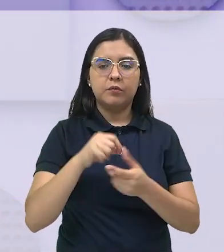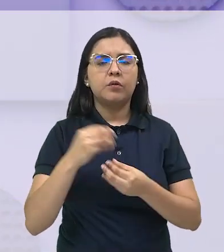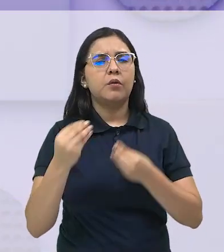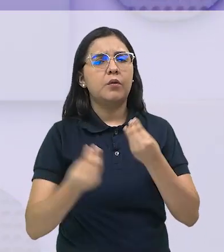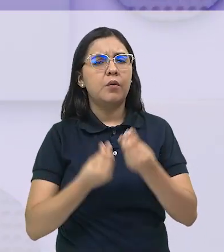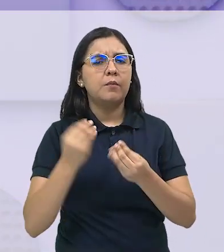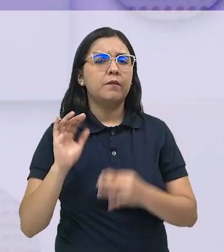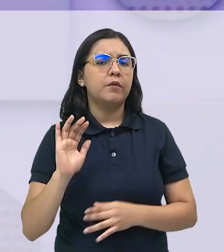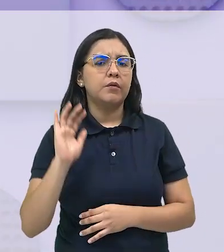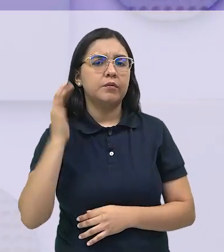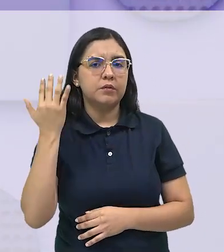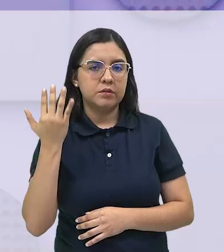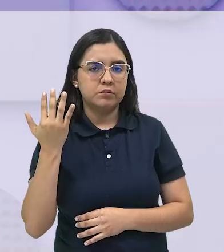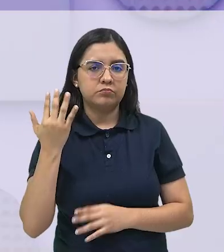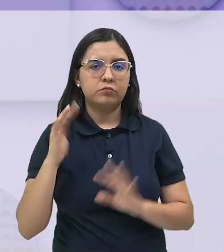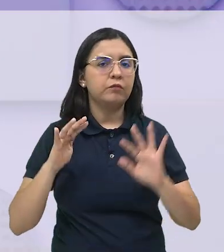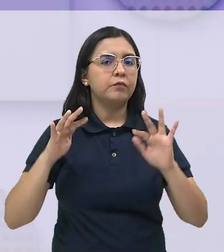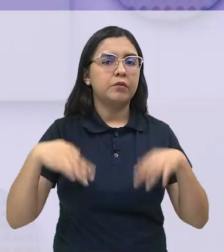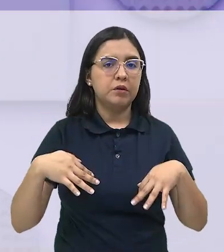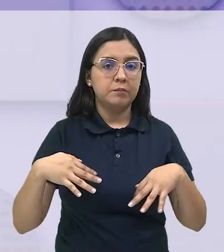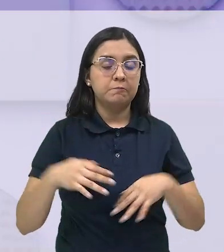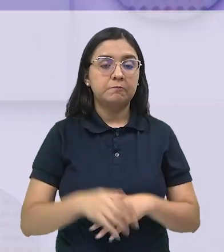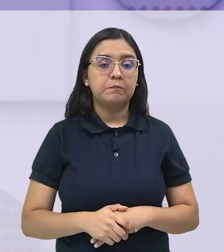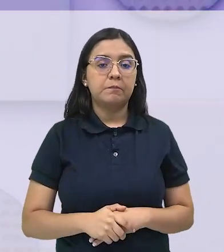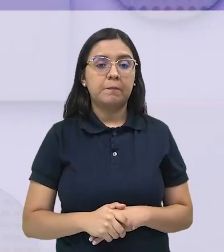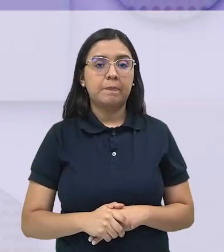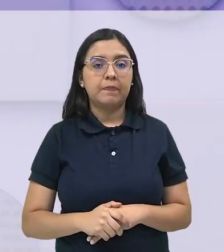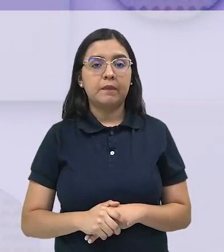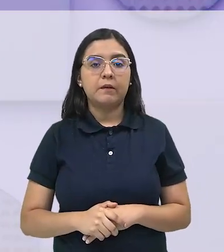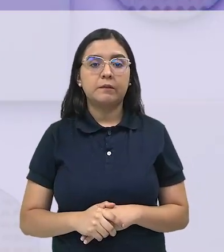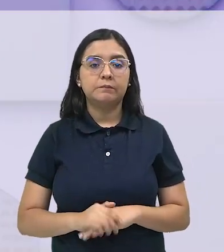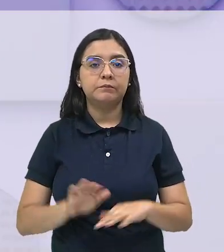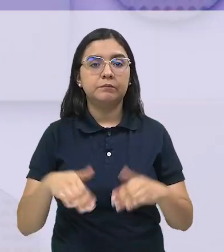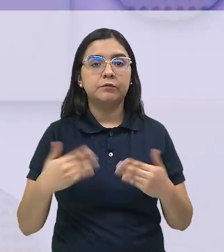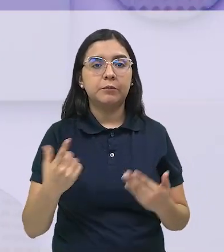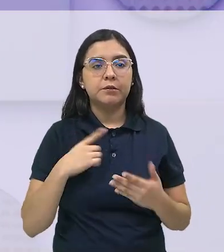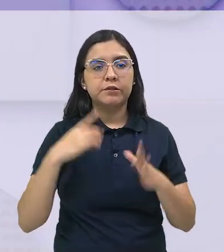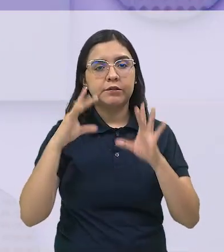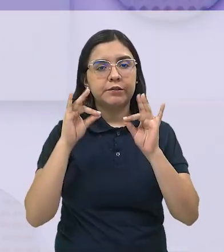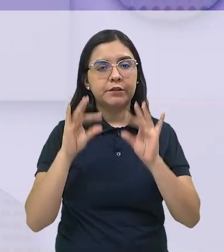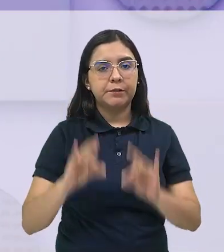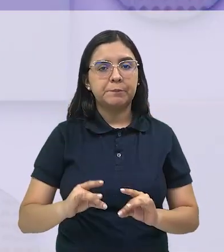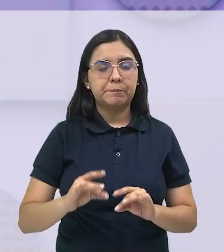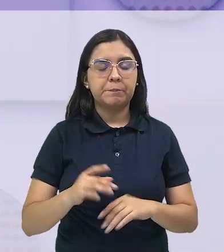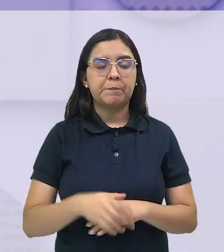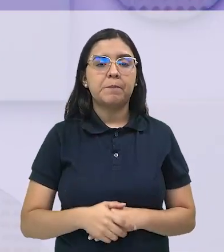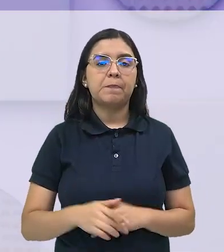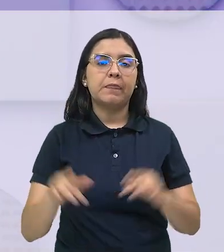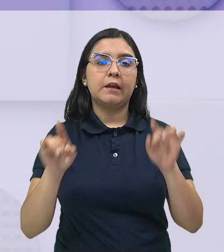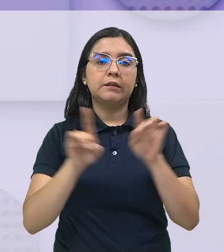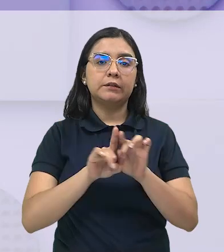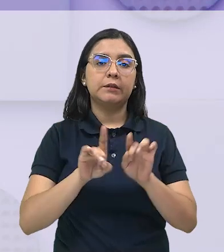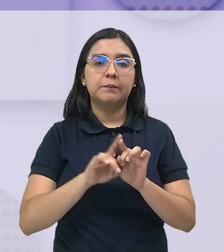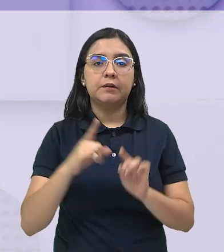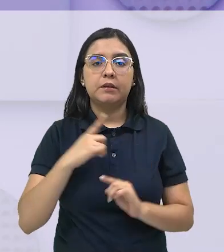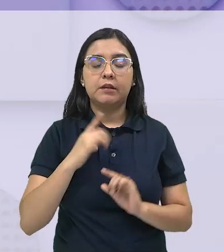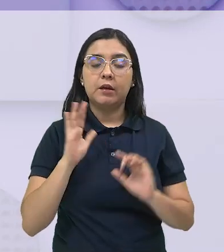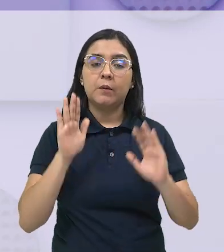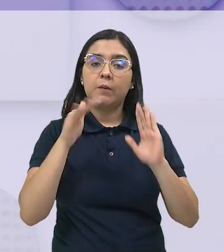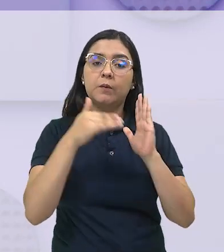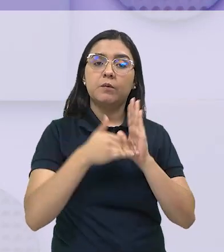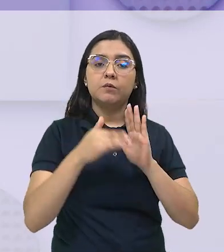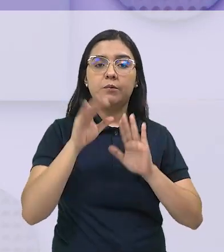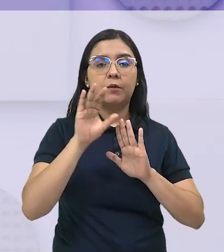fim vai acontecer. Ok? Então, é só para a gente aprofundar um pouquinho mais. E aí nós temos também um